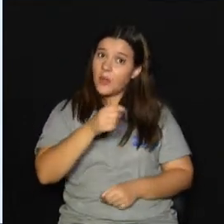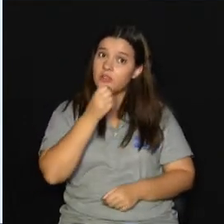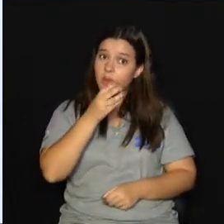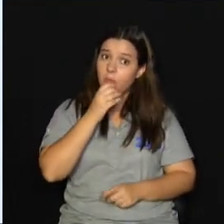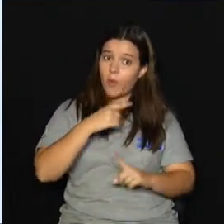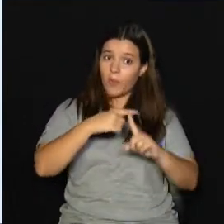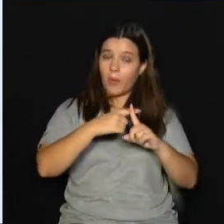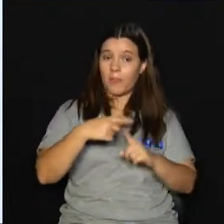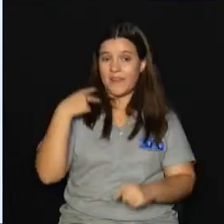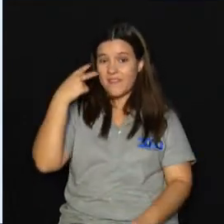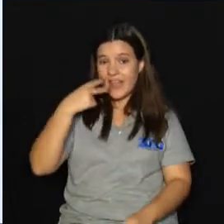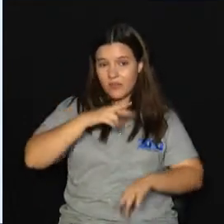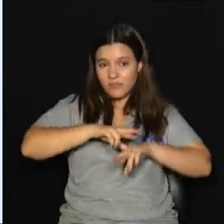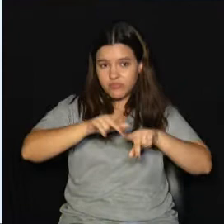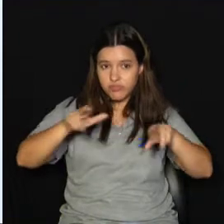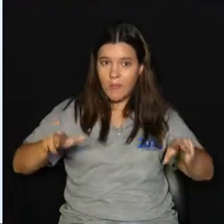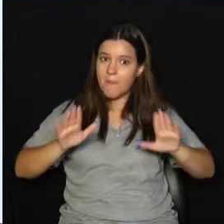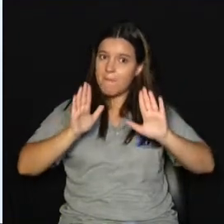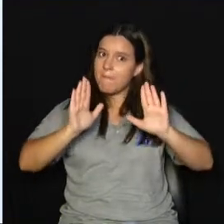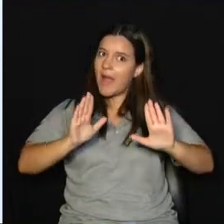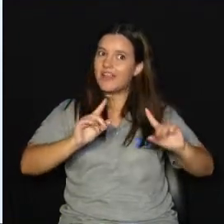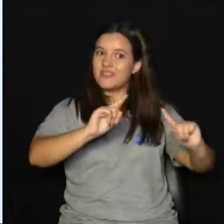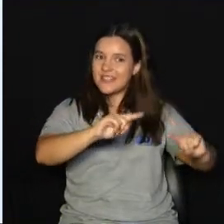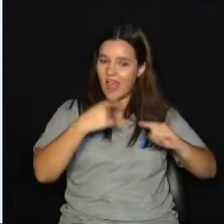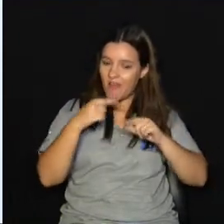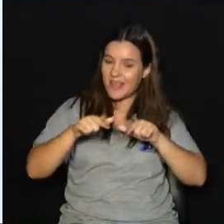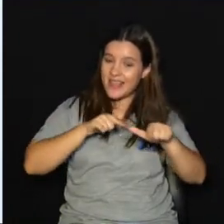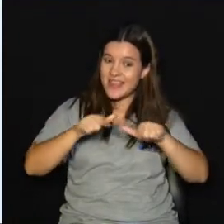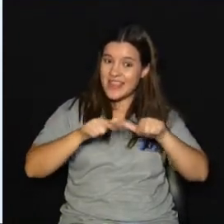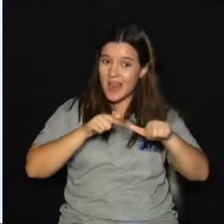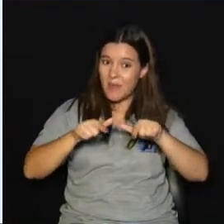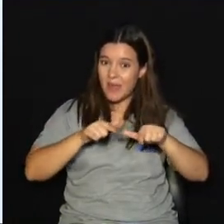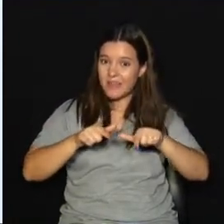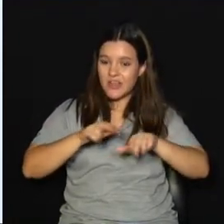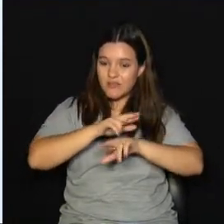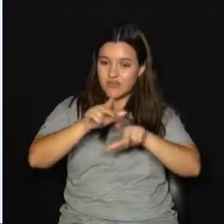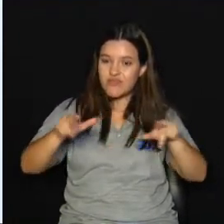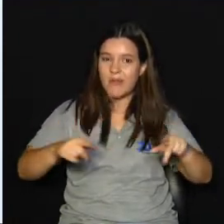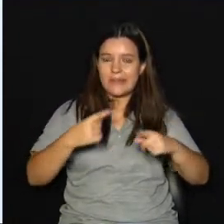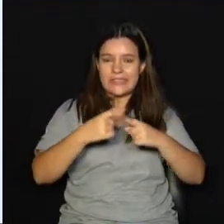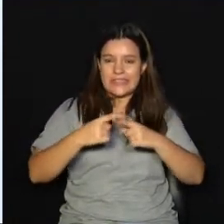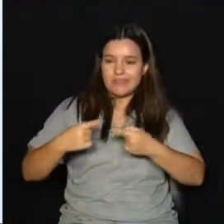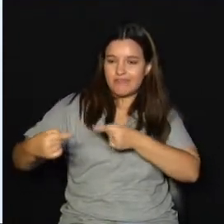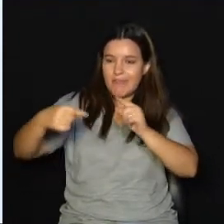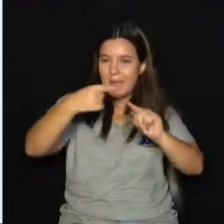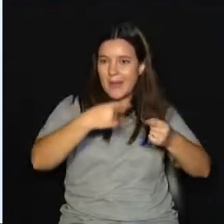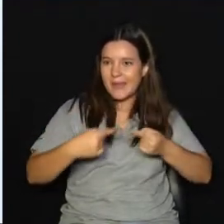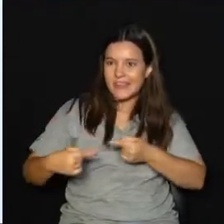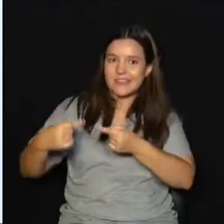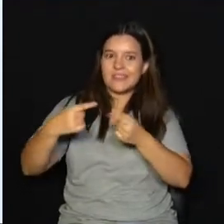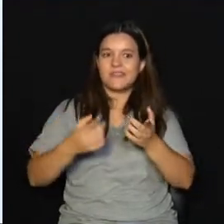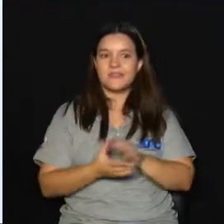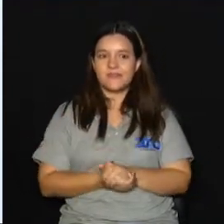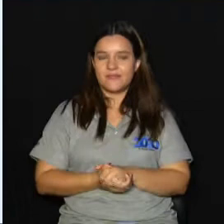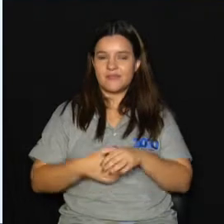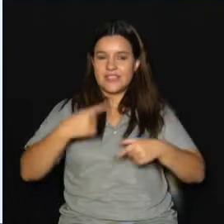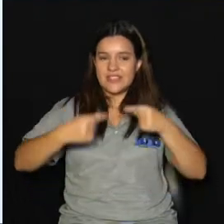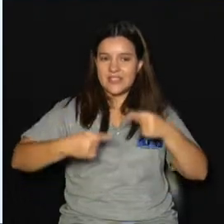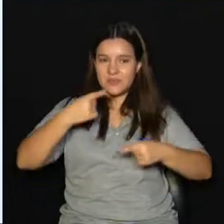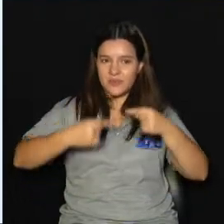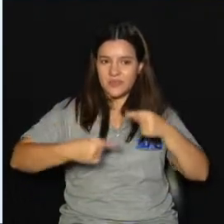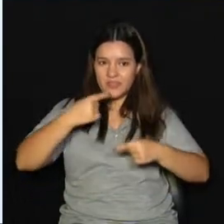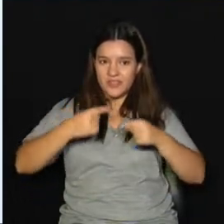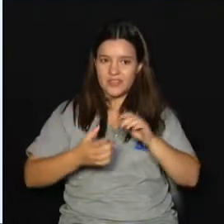positivo. Mas é um desafio também essa alta fragmentação, também para o eleitorado, porque, assim, quando você